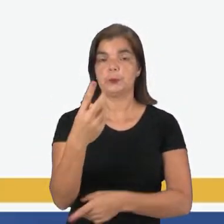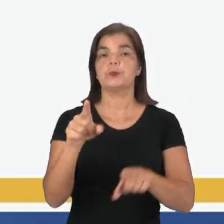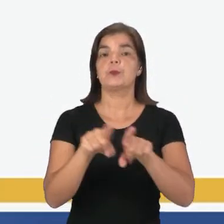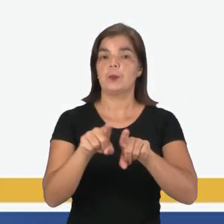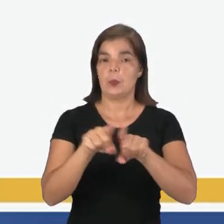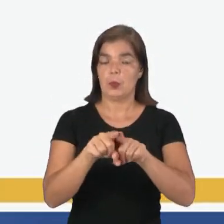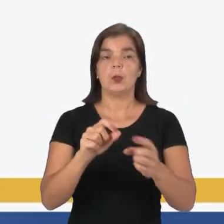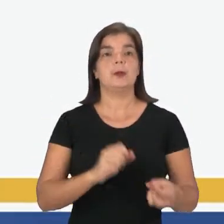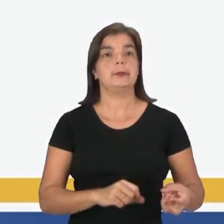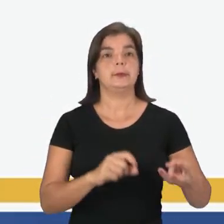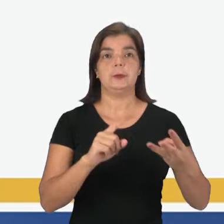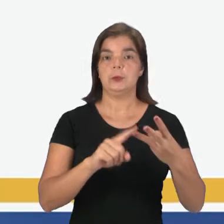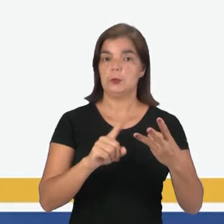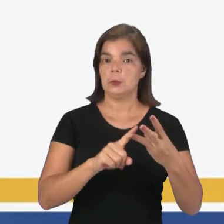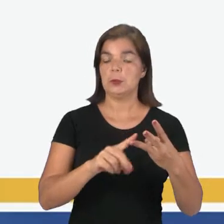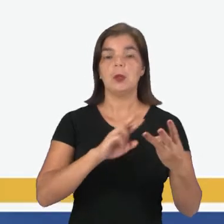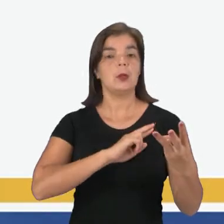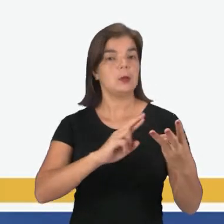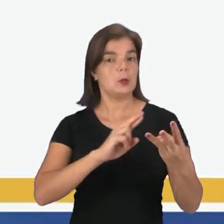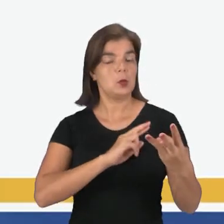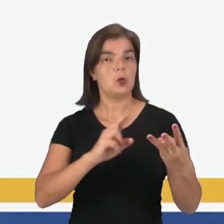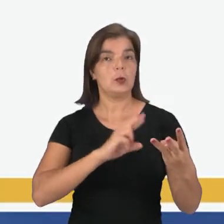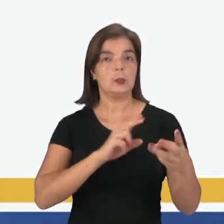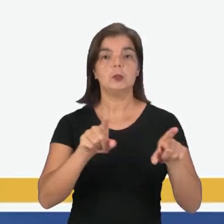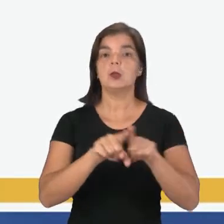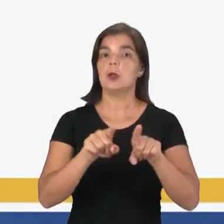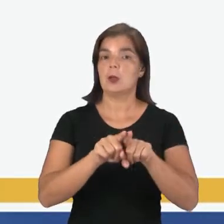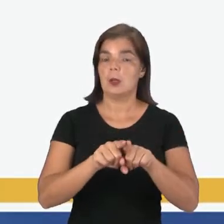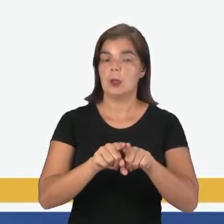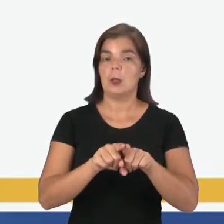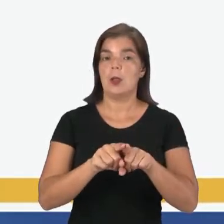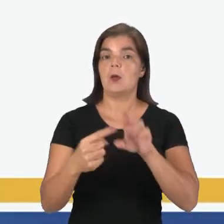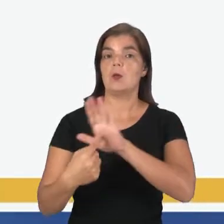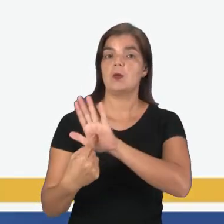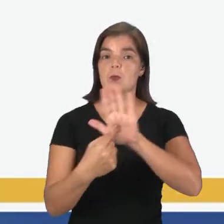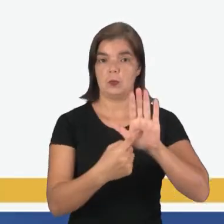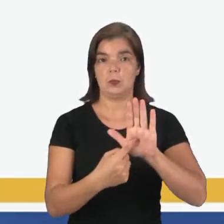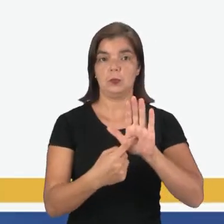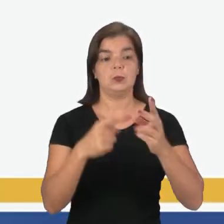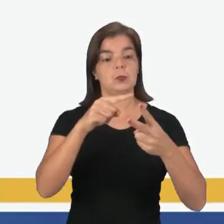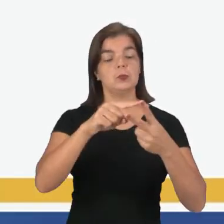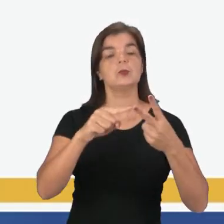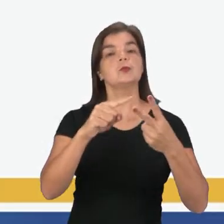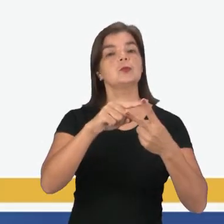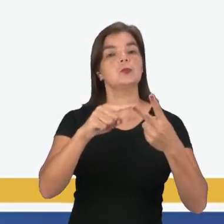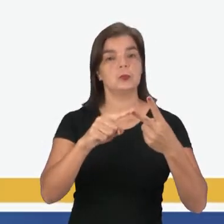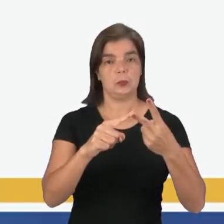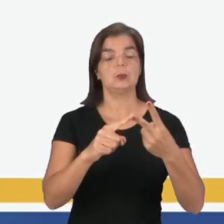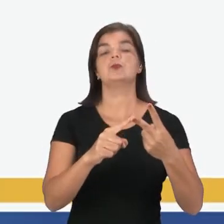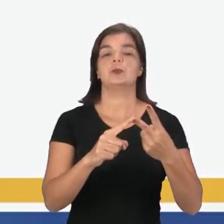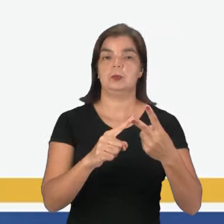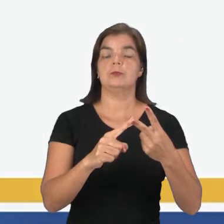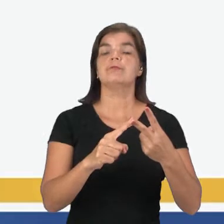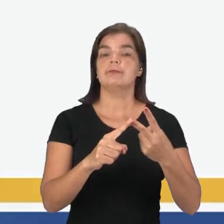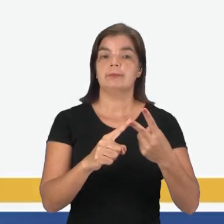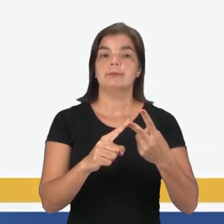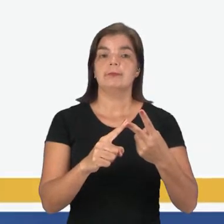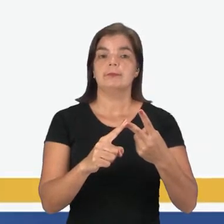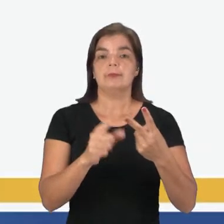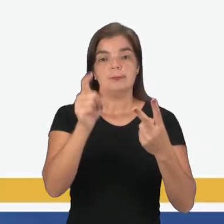No dualismo, nas religiões dualistas, o transcendente é representado por